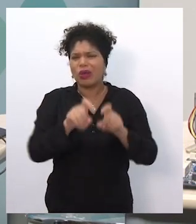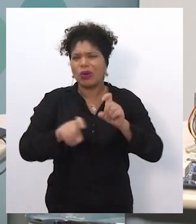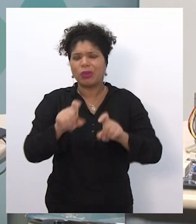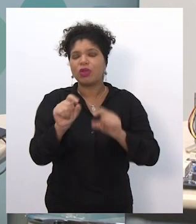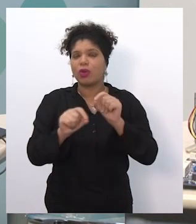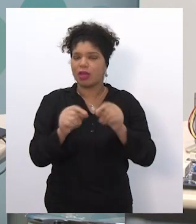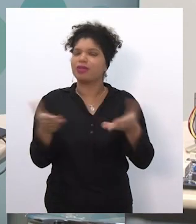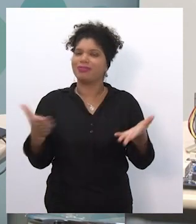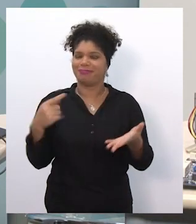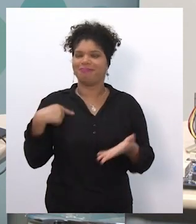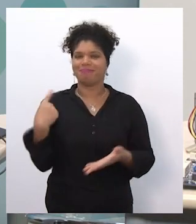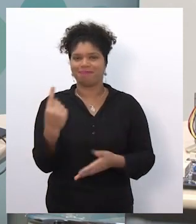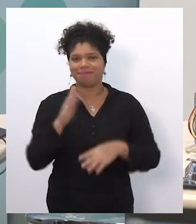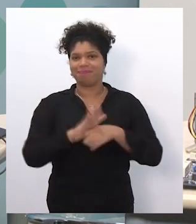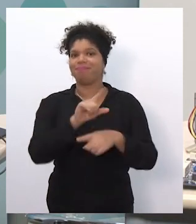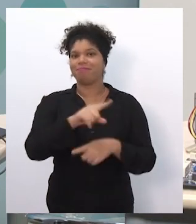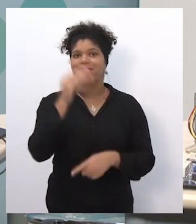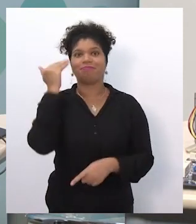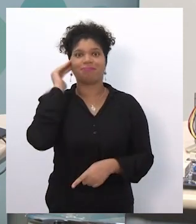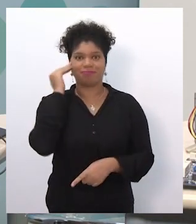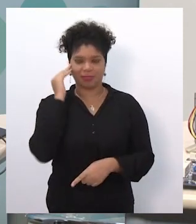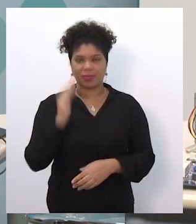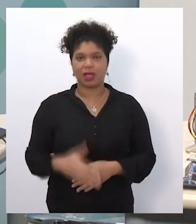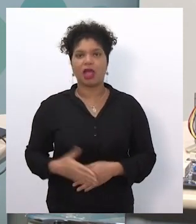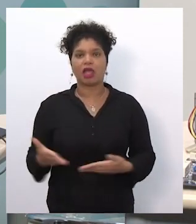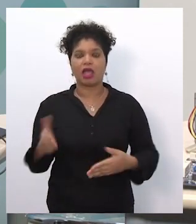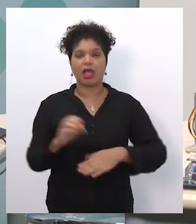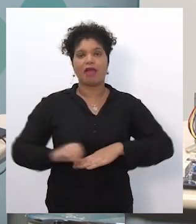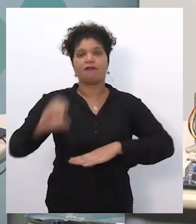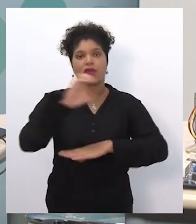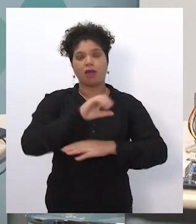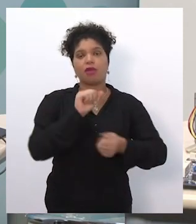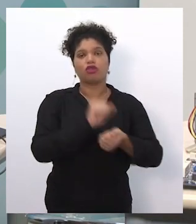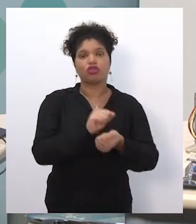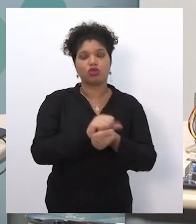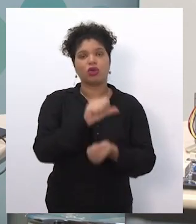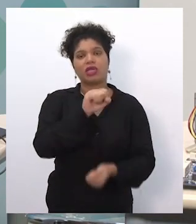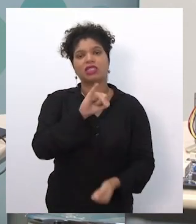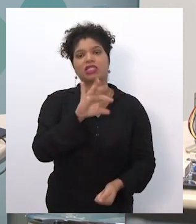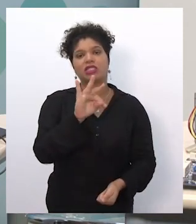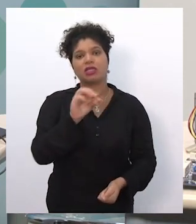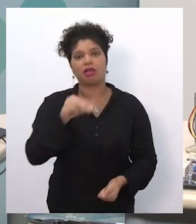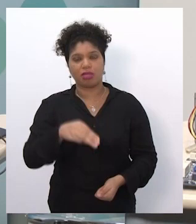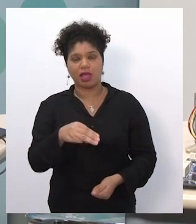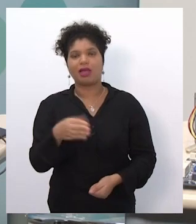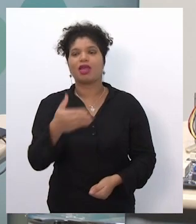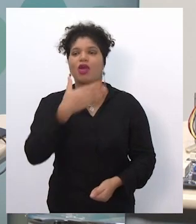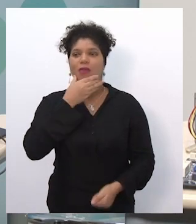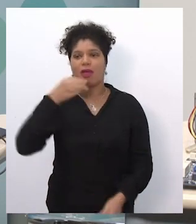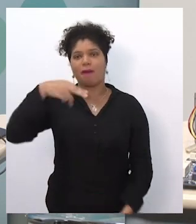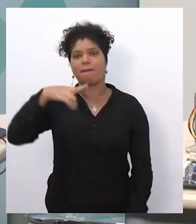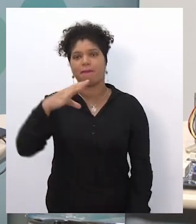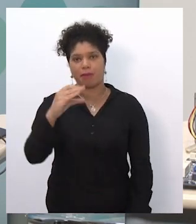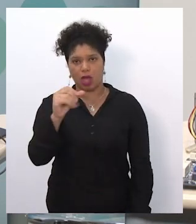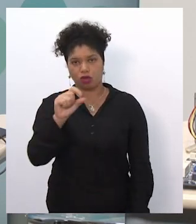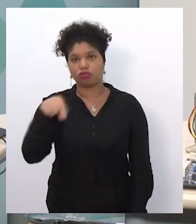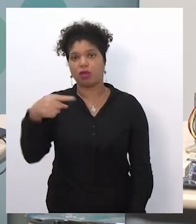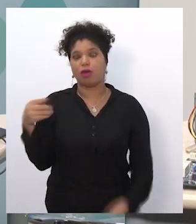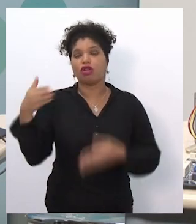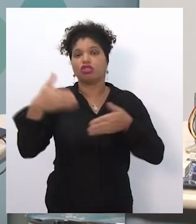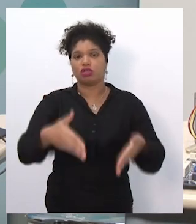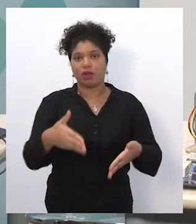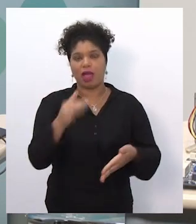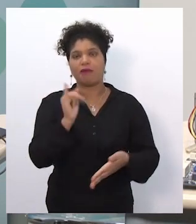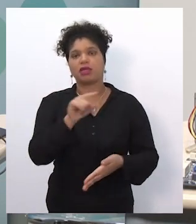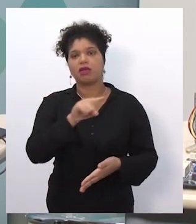aqui para ajudar vocês, né? Então, essa ação EFAP junto com a Citem, o Marcos vai aparecer, acho que aqui daqui a pouco, para conversar com a gente